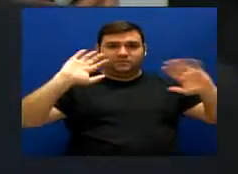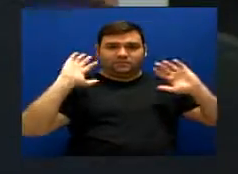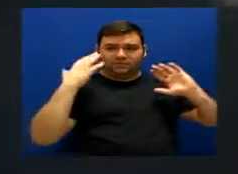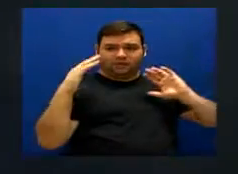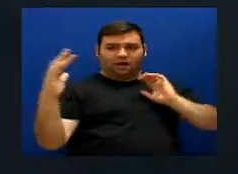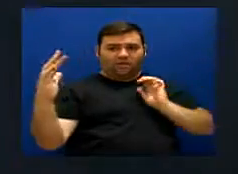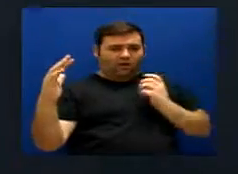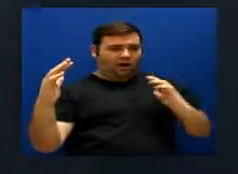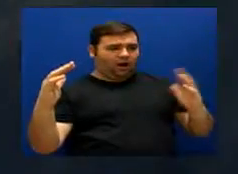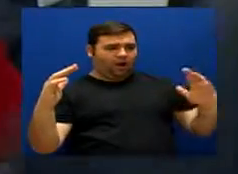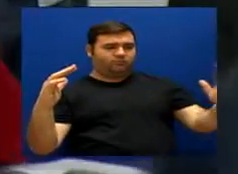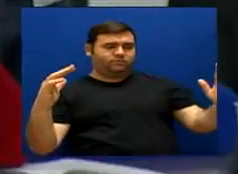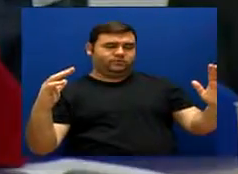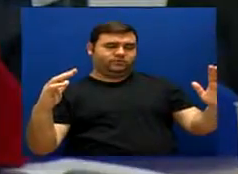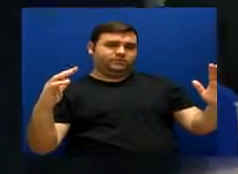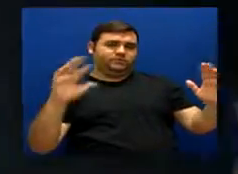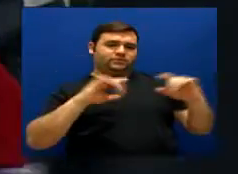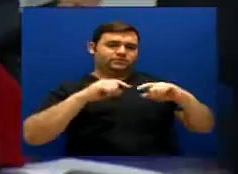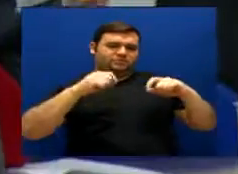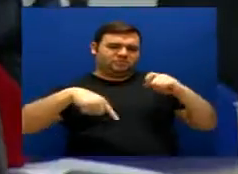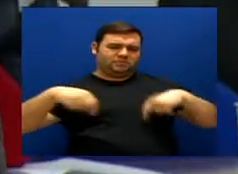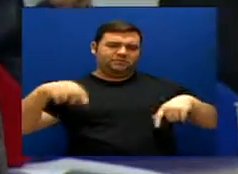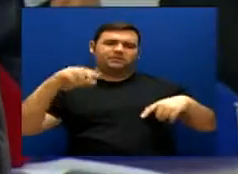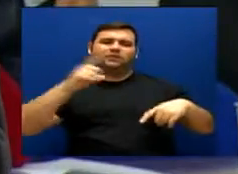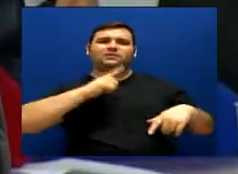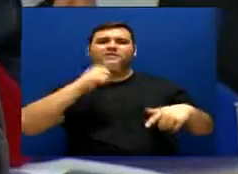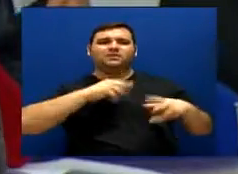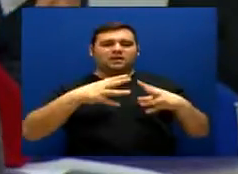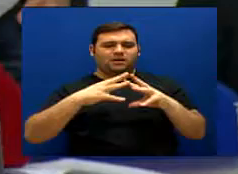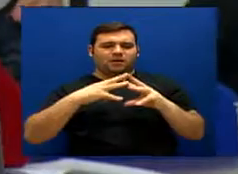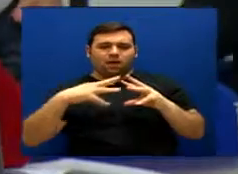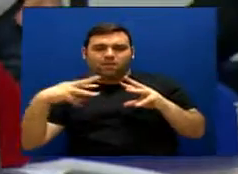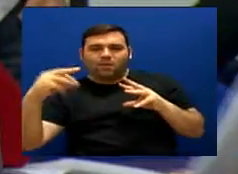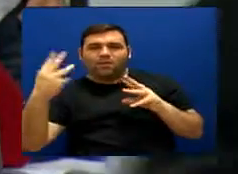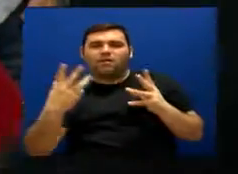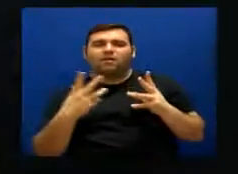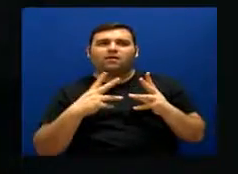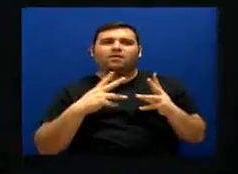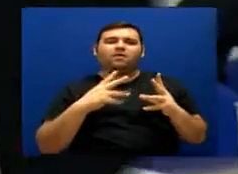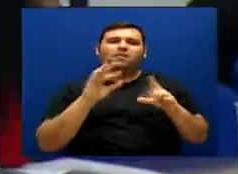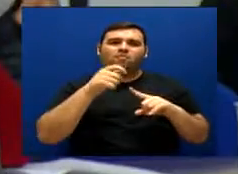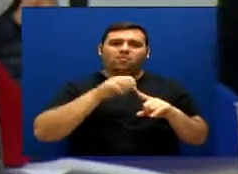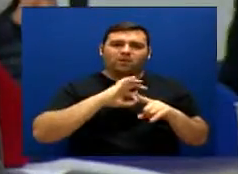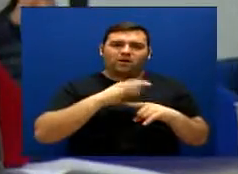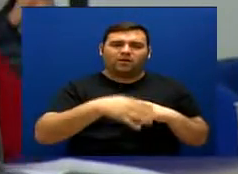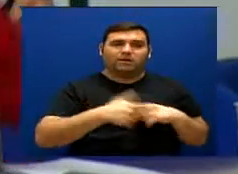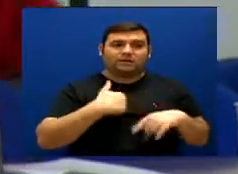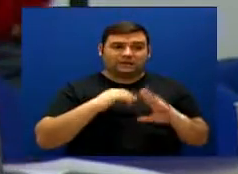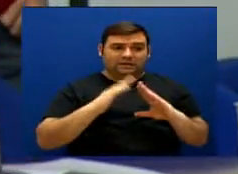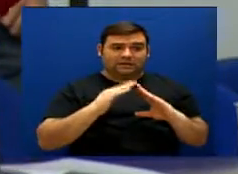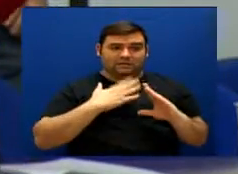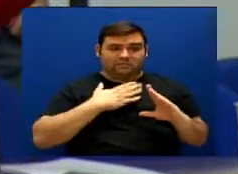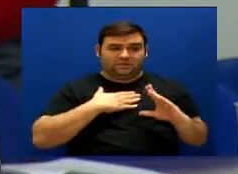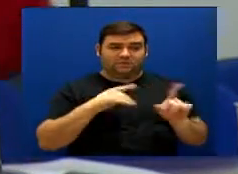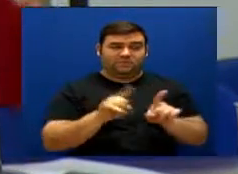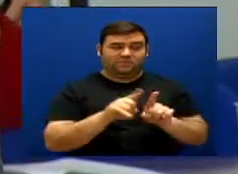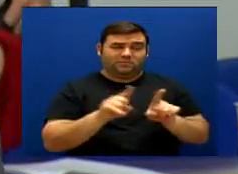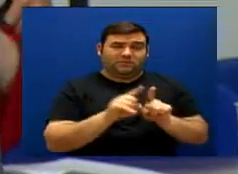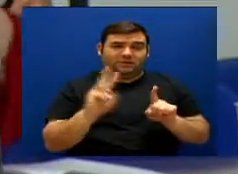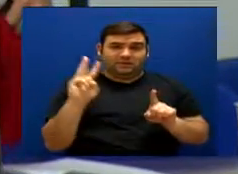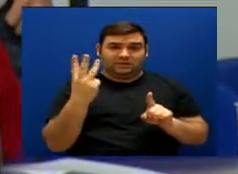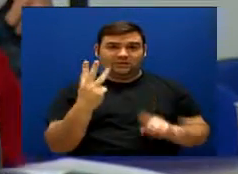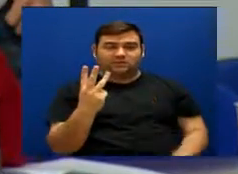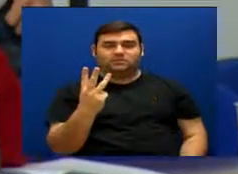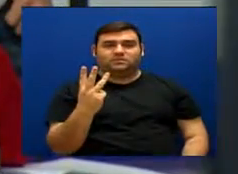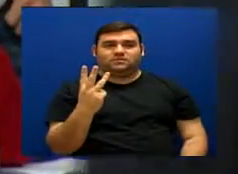árvores. E ponho água lá, ponho mamão e tudo, e elas vêm. E na minha calçada eu deixei espaço para